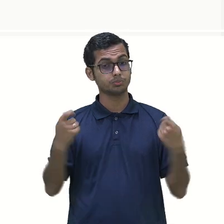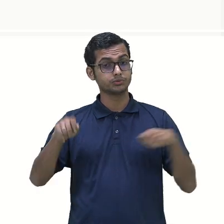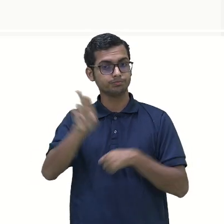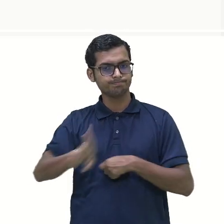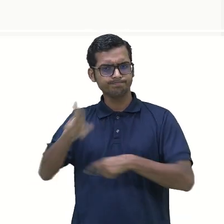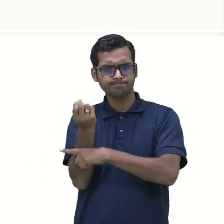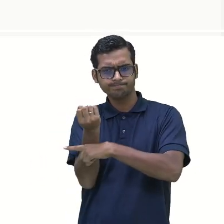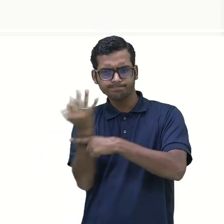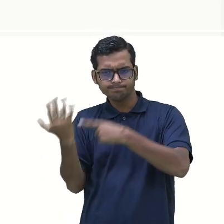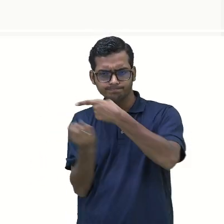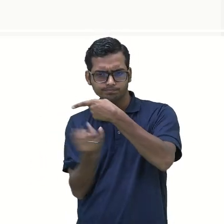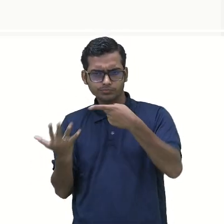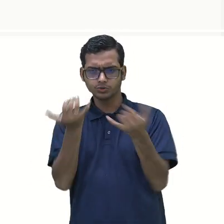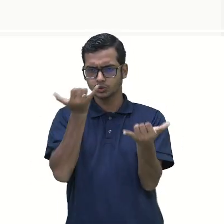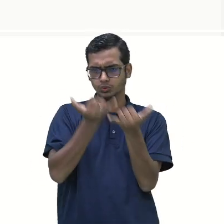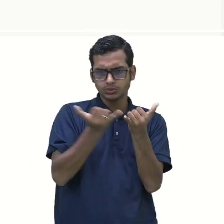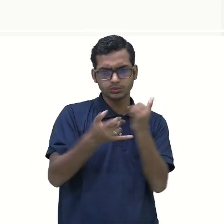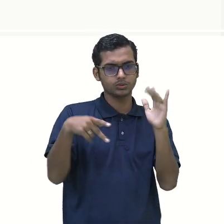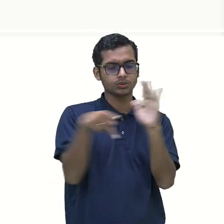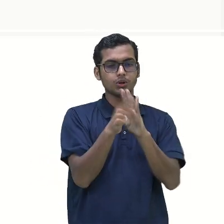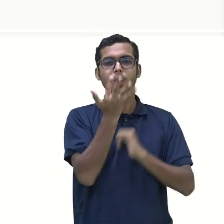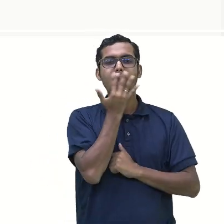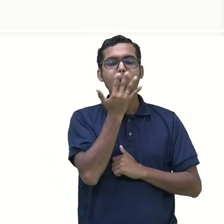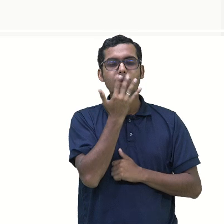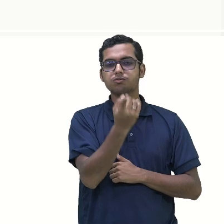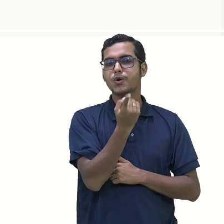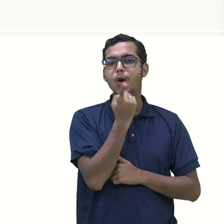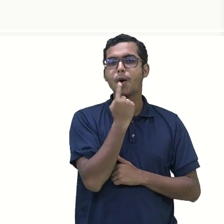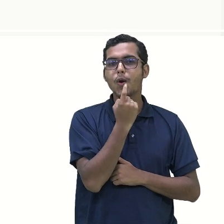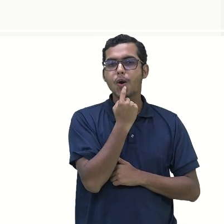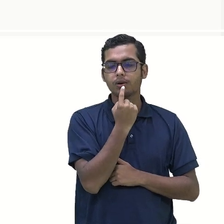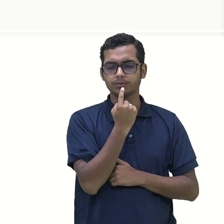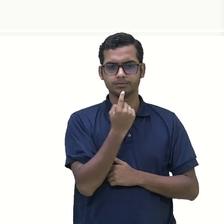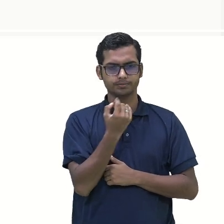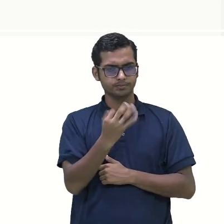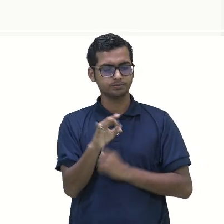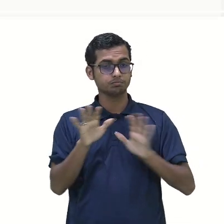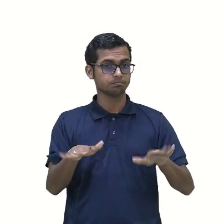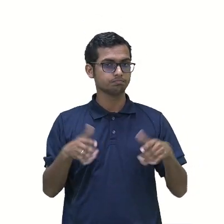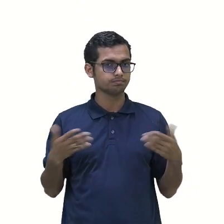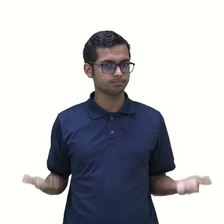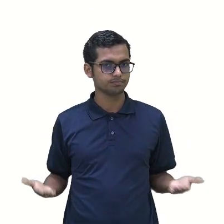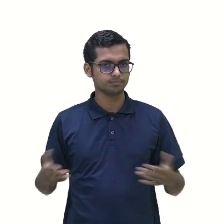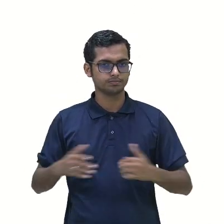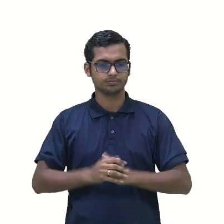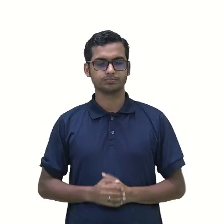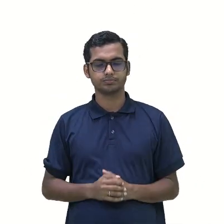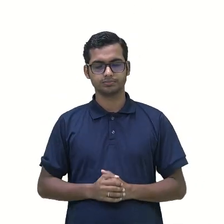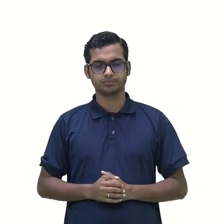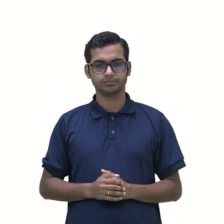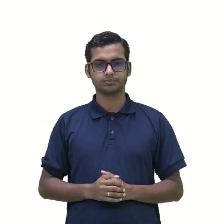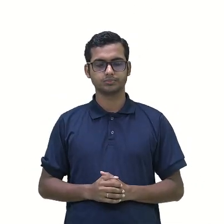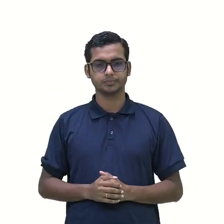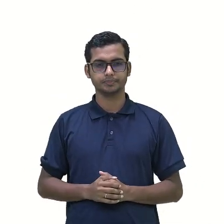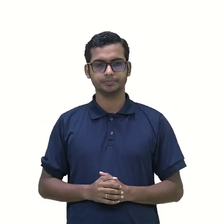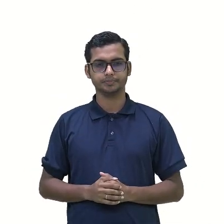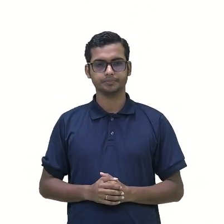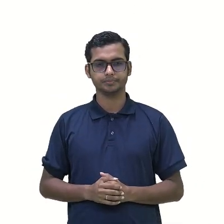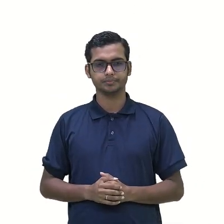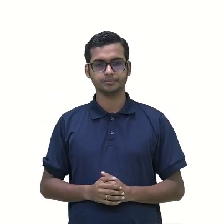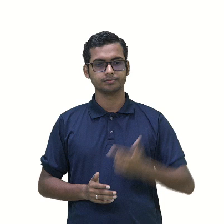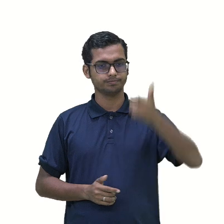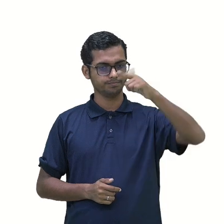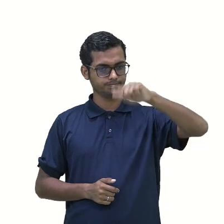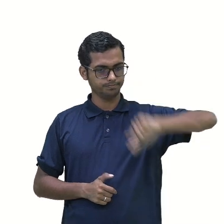equivalente para a cor vermelha. Qual a fração equivalente para a cor vermelha, professor? De novo, a